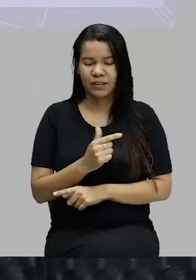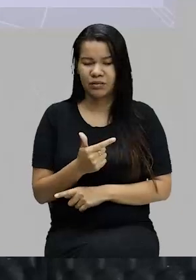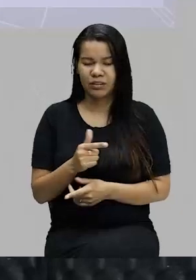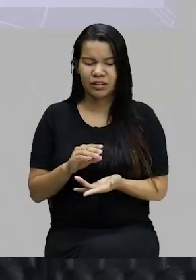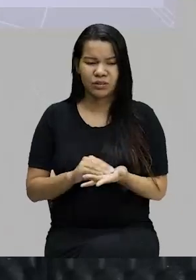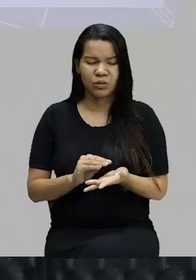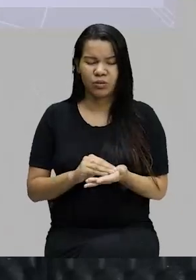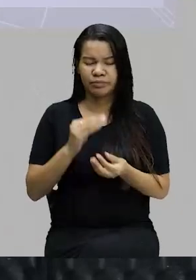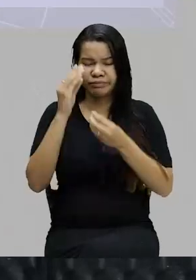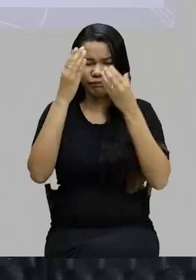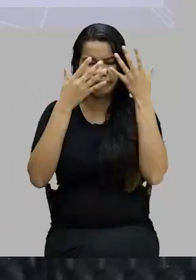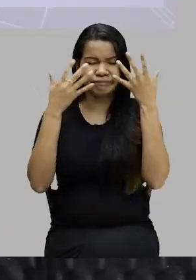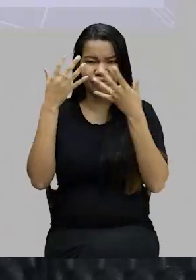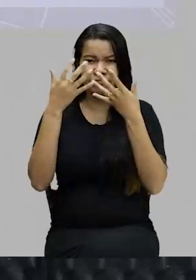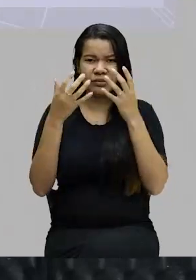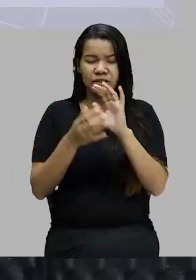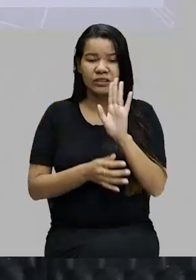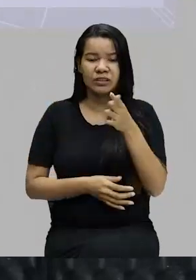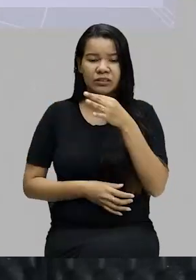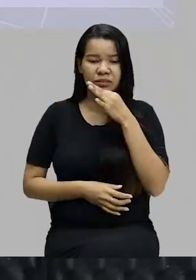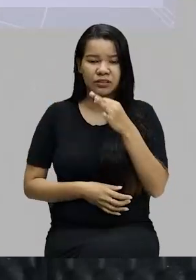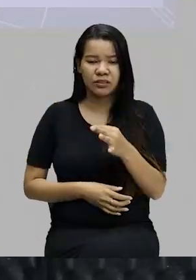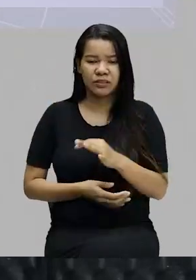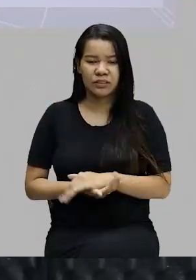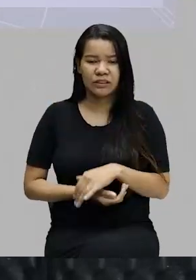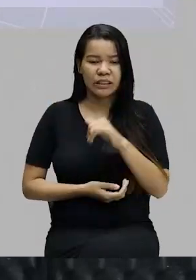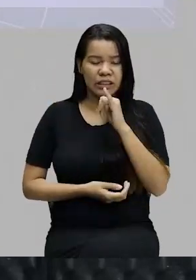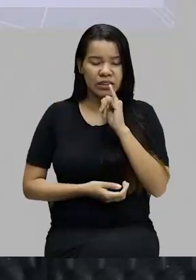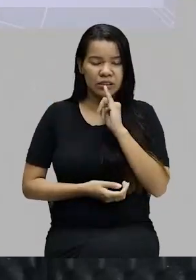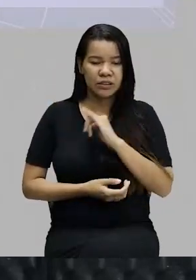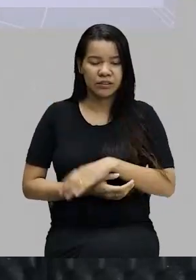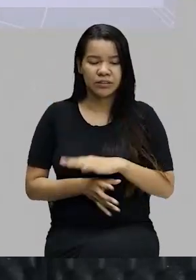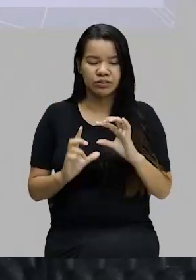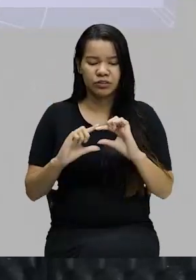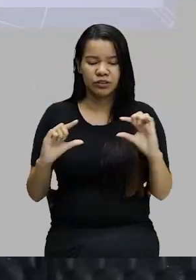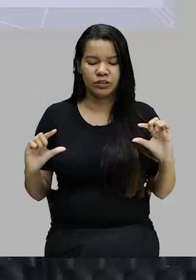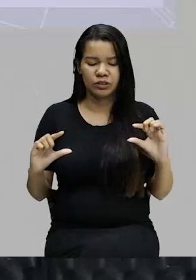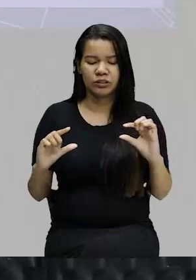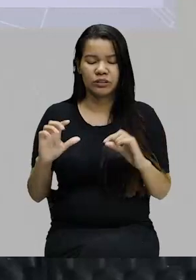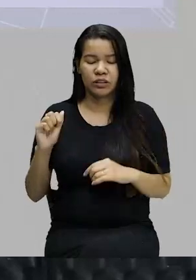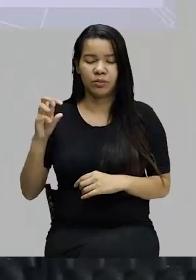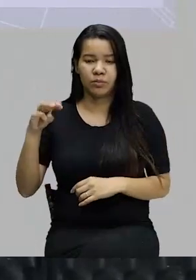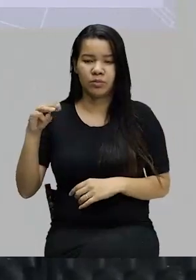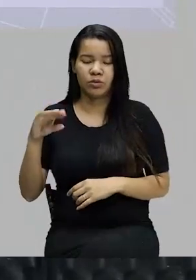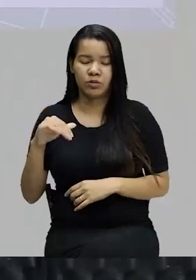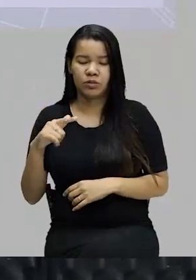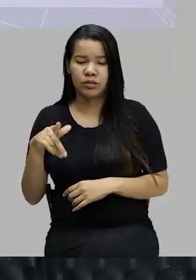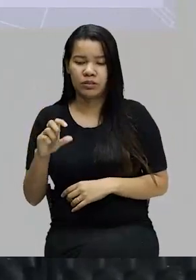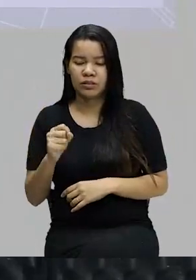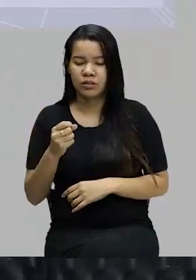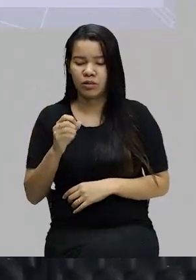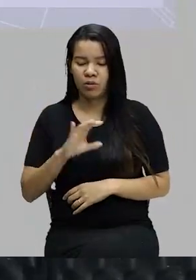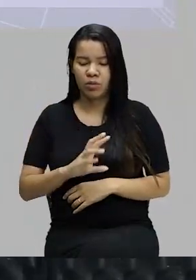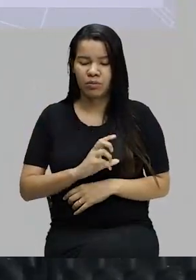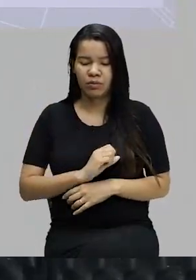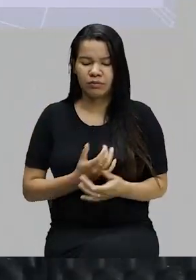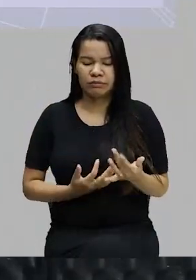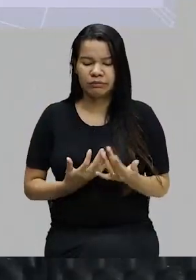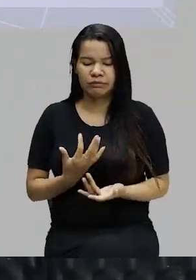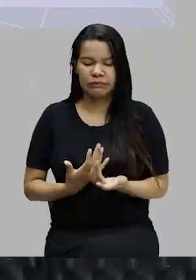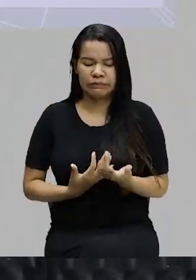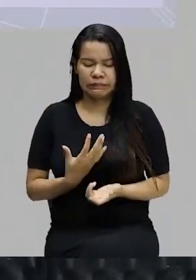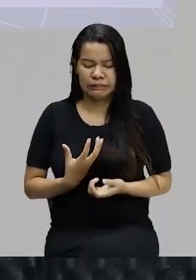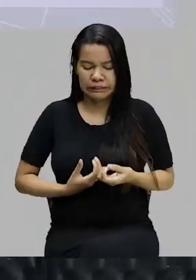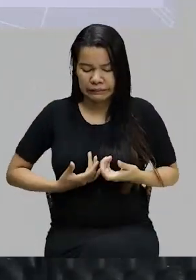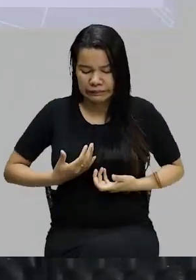sem lógica, né? Até citei na aula passada a questão do Camões, né? Que ele fala: o amor é fogo que arde sem se ver, é ferida que dói